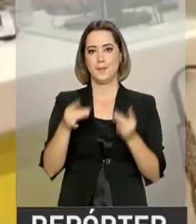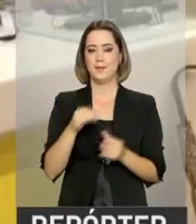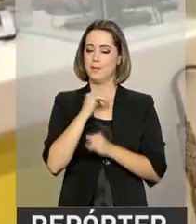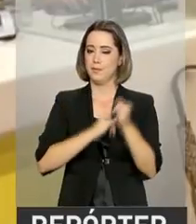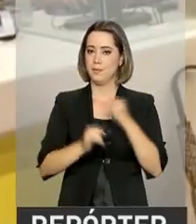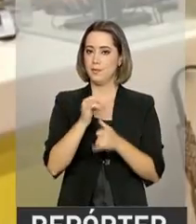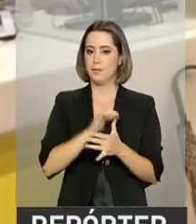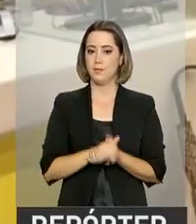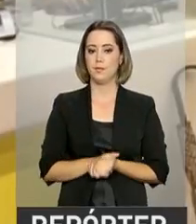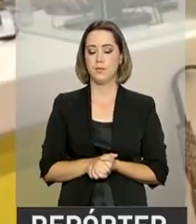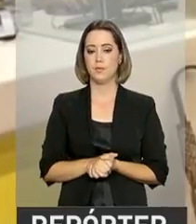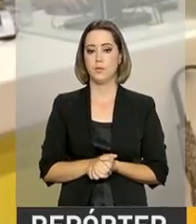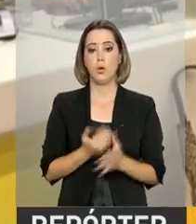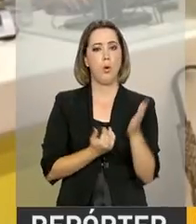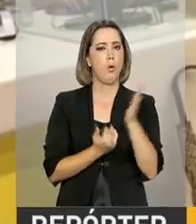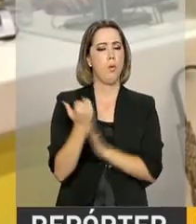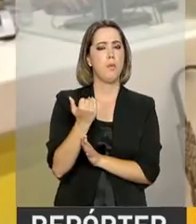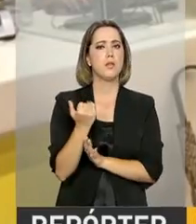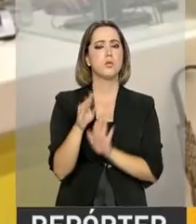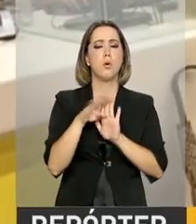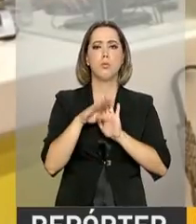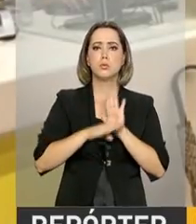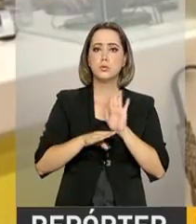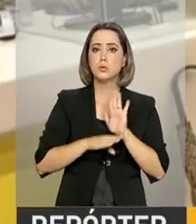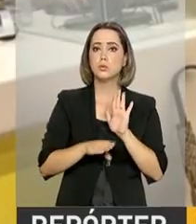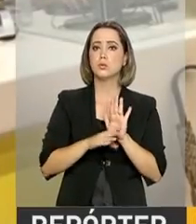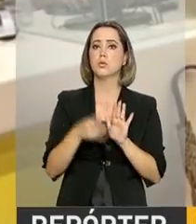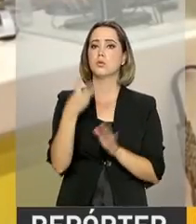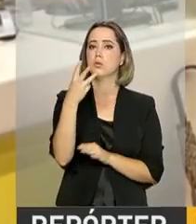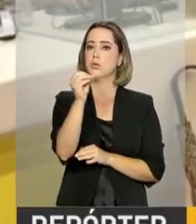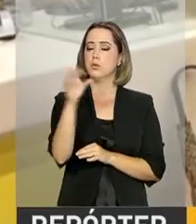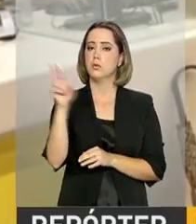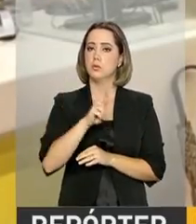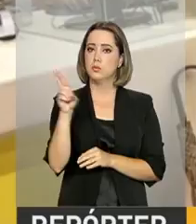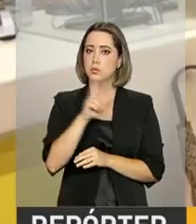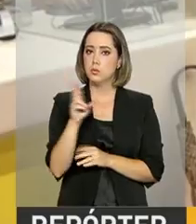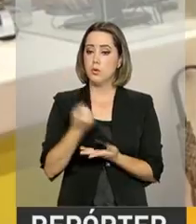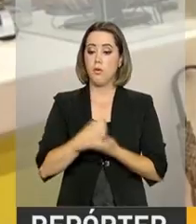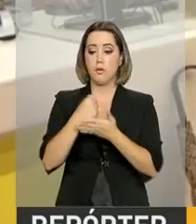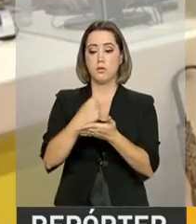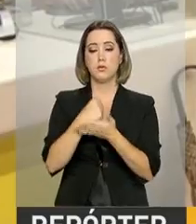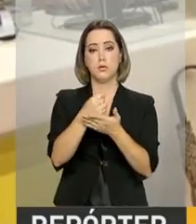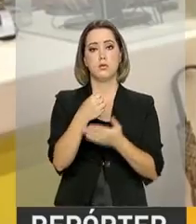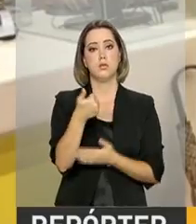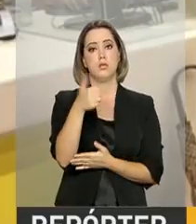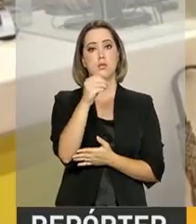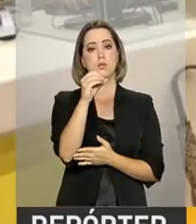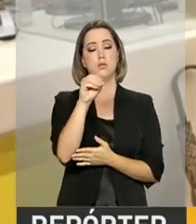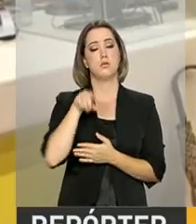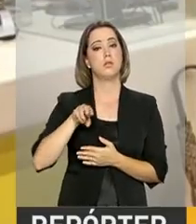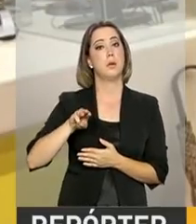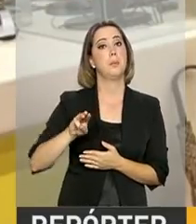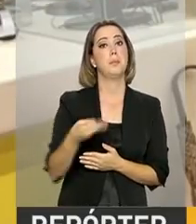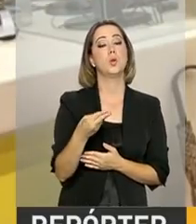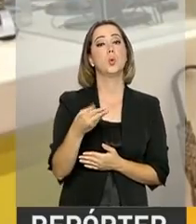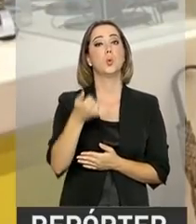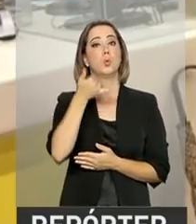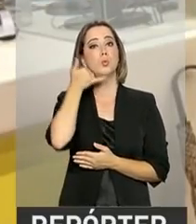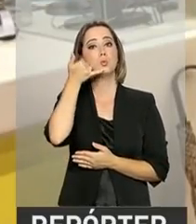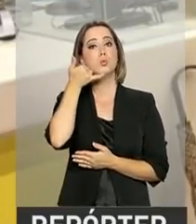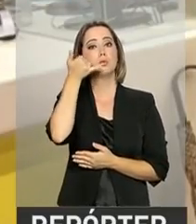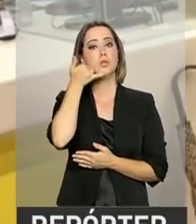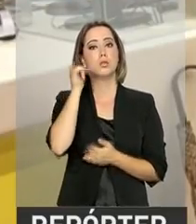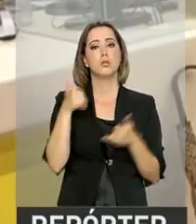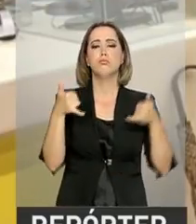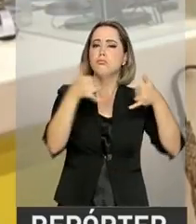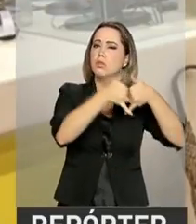informações inicialmente o plano terá recargas mensais de r$ 3 e vai oferecer 100 minutos de ligações para telefones fixos